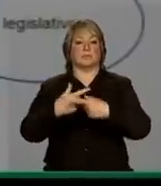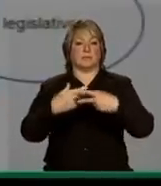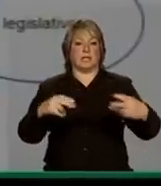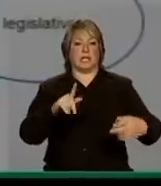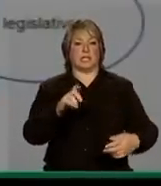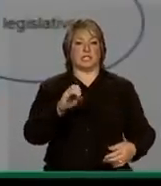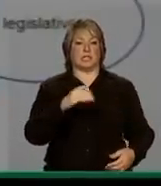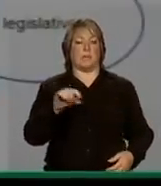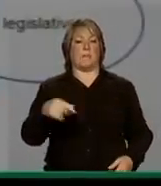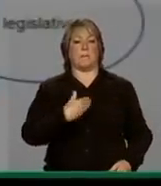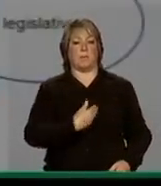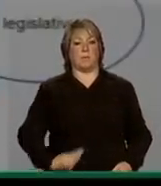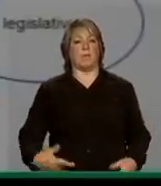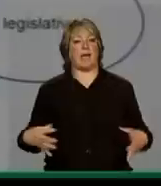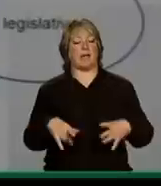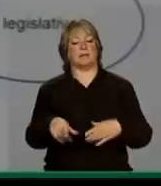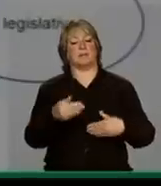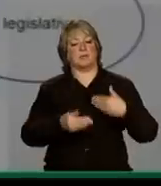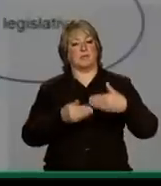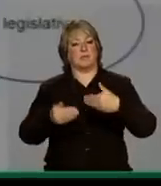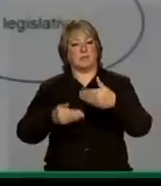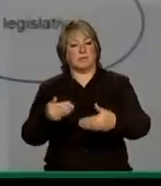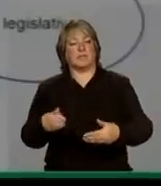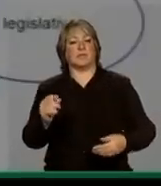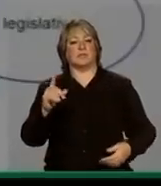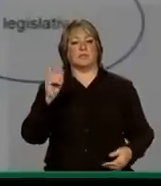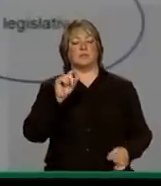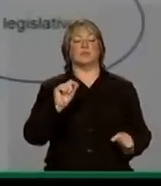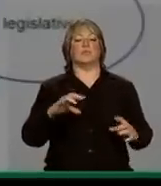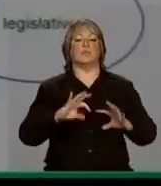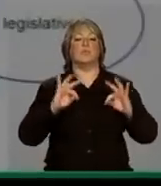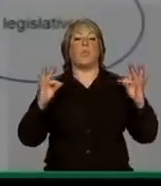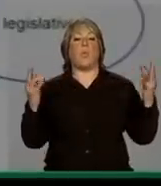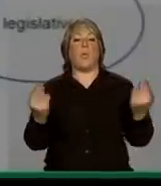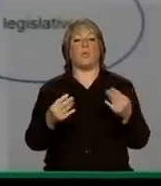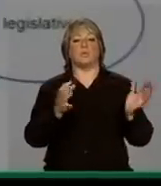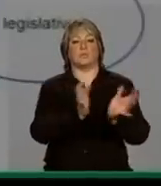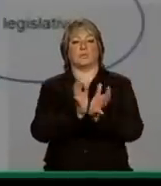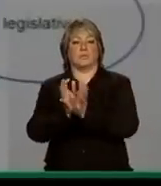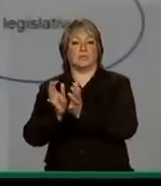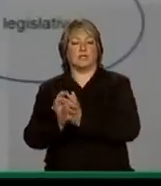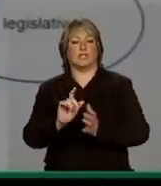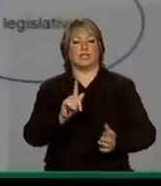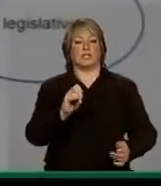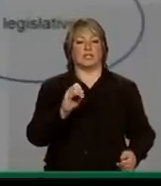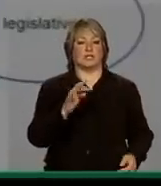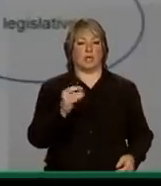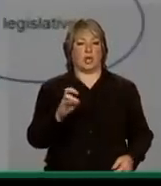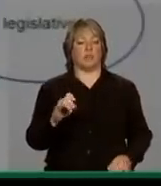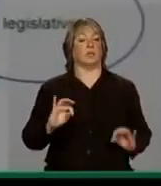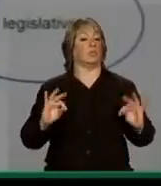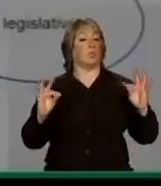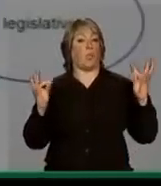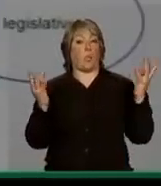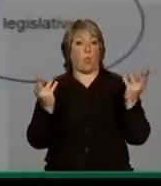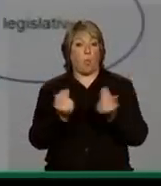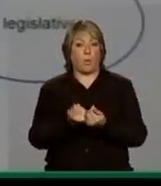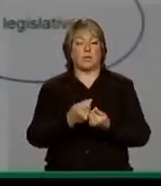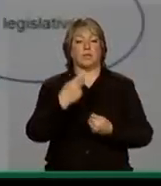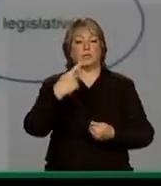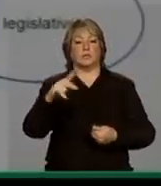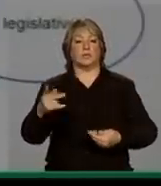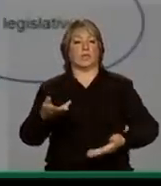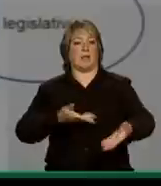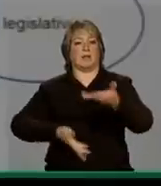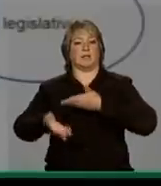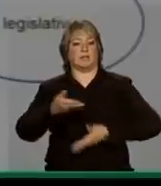contexto extremamente compo de todos os atores e gestores né com todas as suas relações com